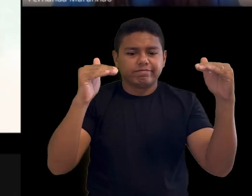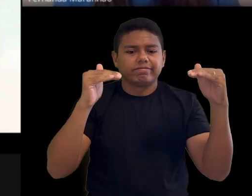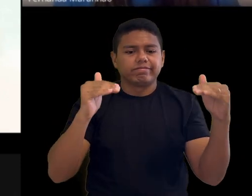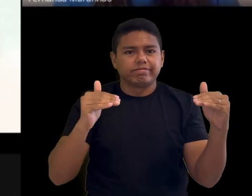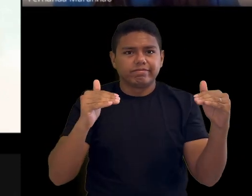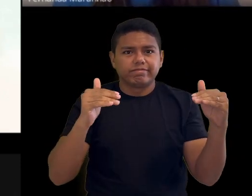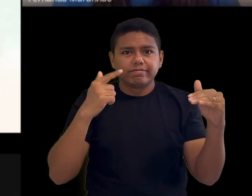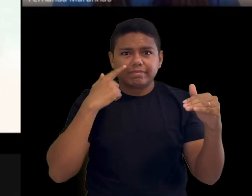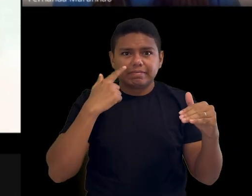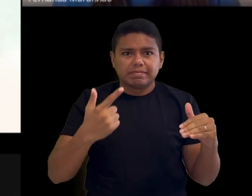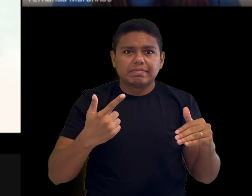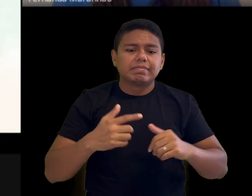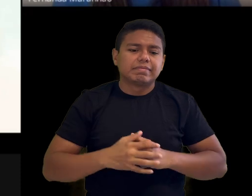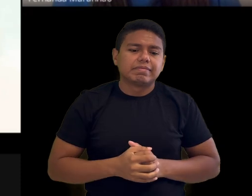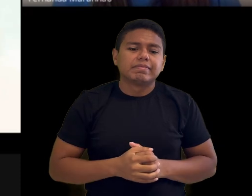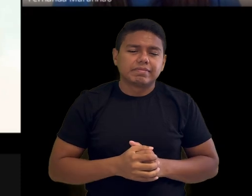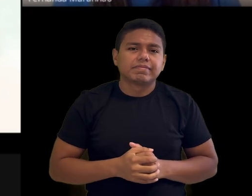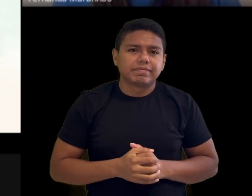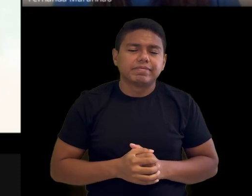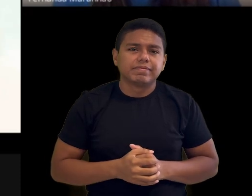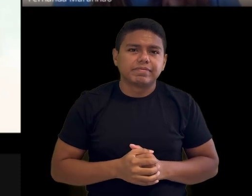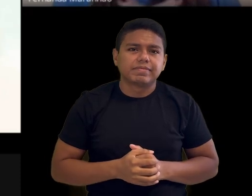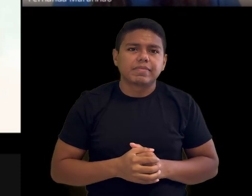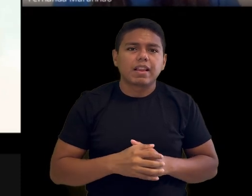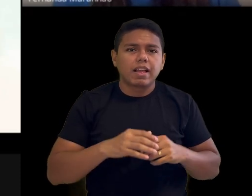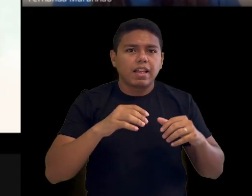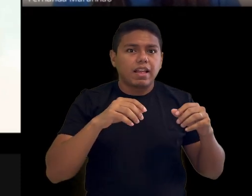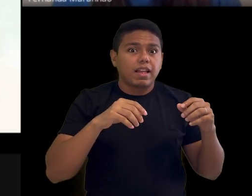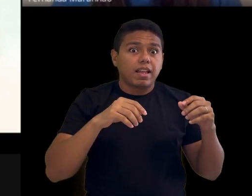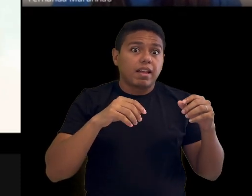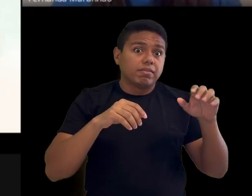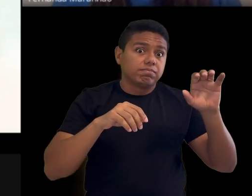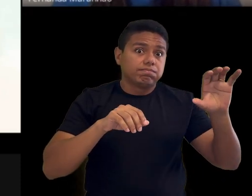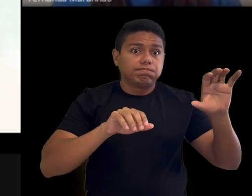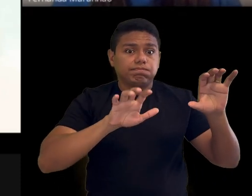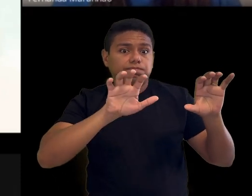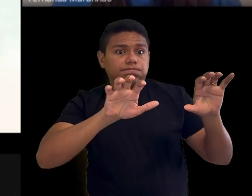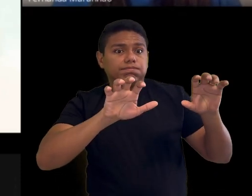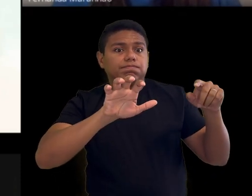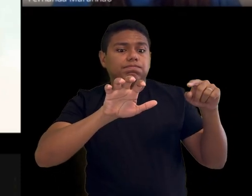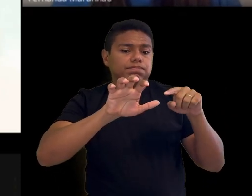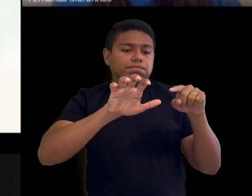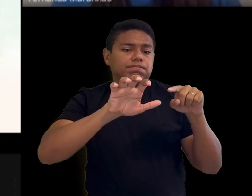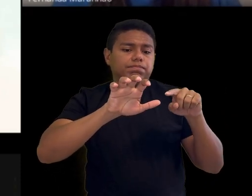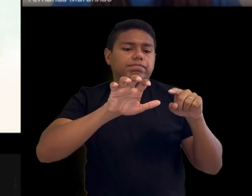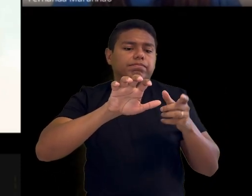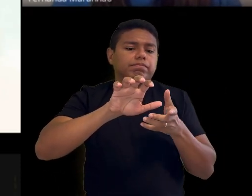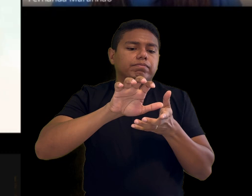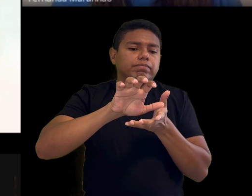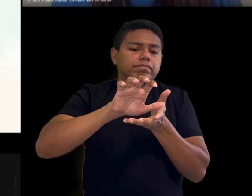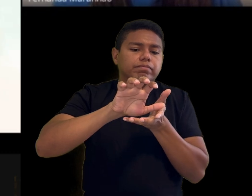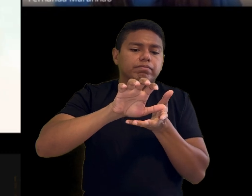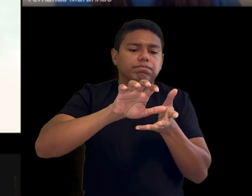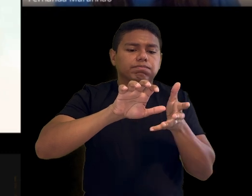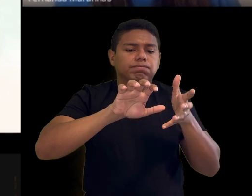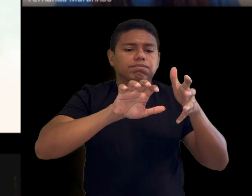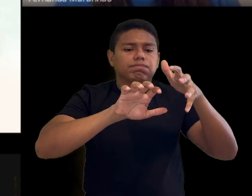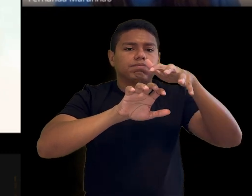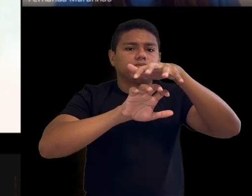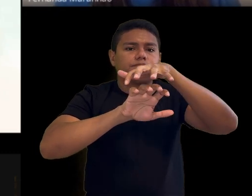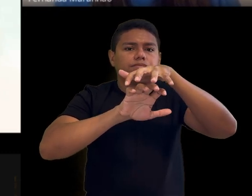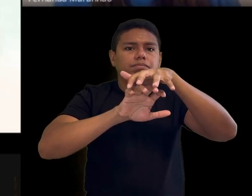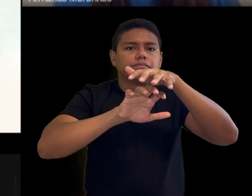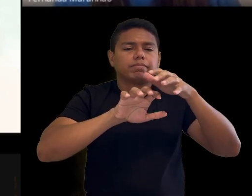está recobrindo completamente o orifício cervical interno, e a B, uma placenta cuja borda inferior tangencia o